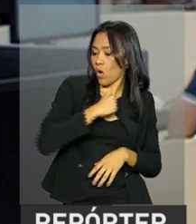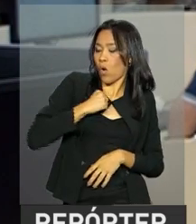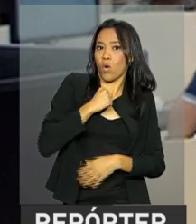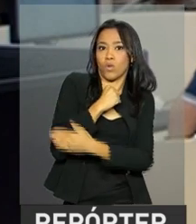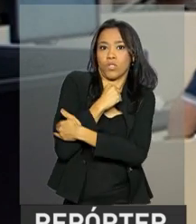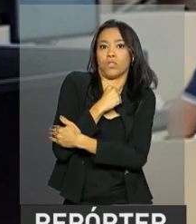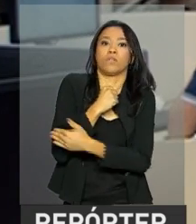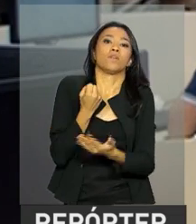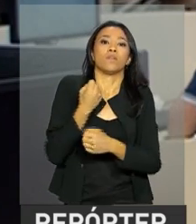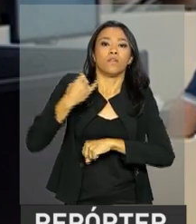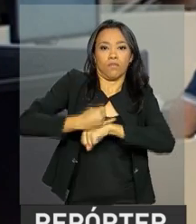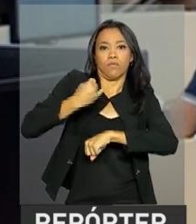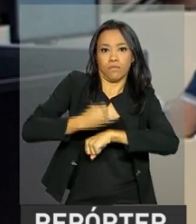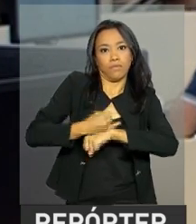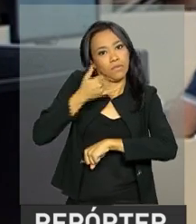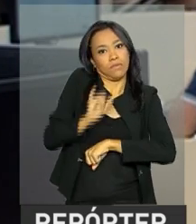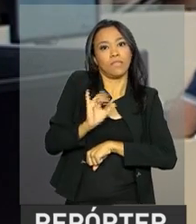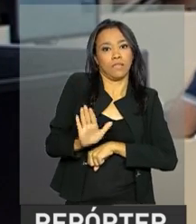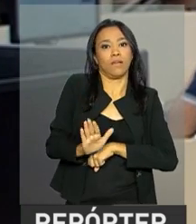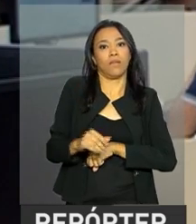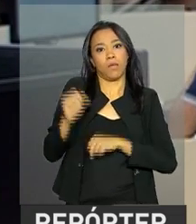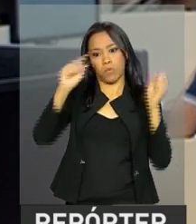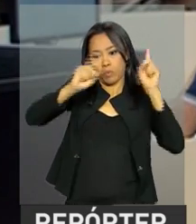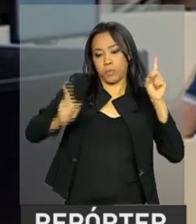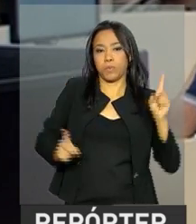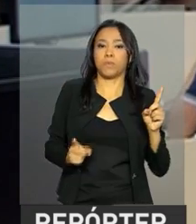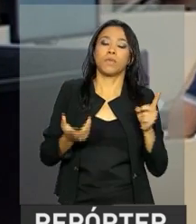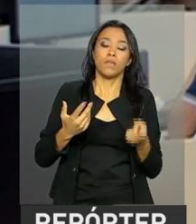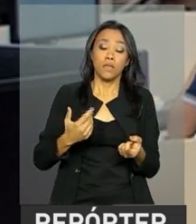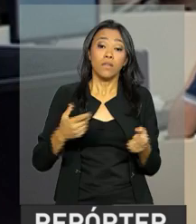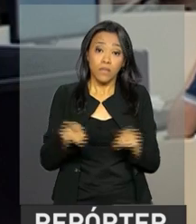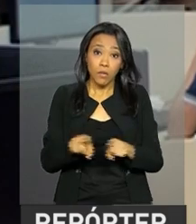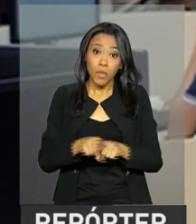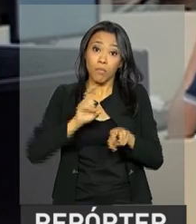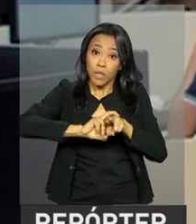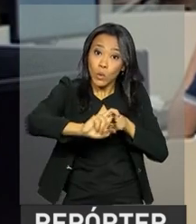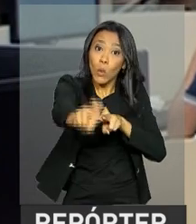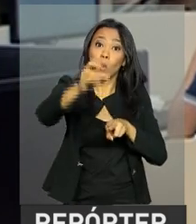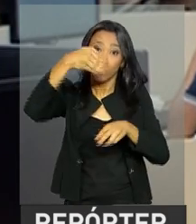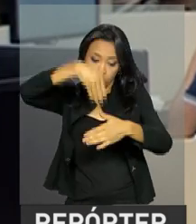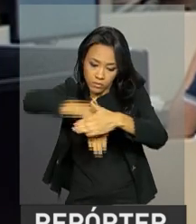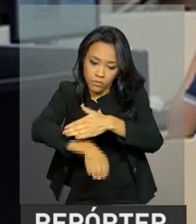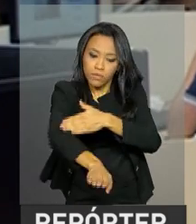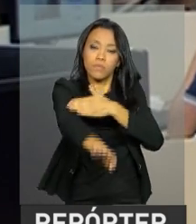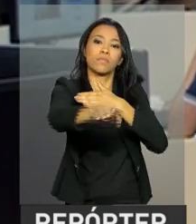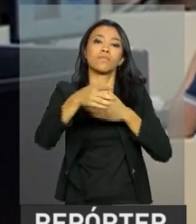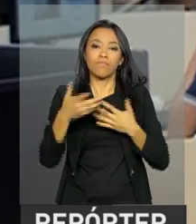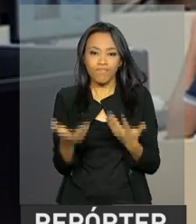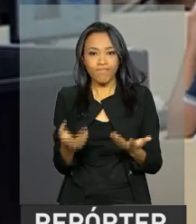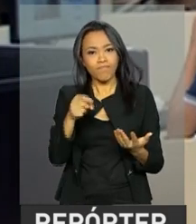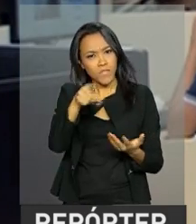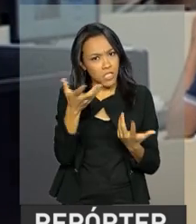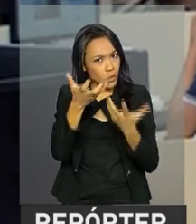tempestade passar casas ou prédios de preferência que possuam proteção contra raios e metrôs e túneis subterrâneos então se você